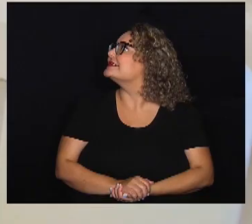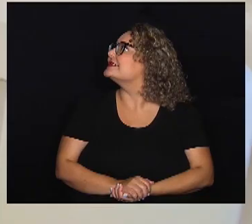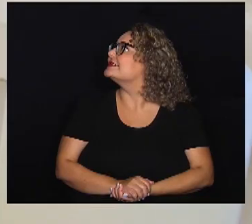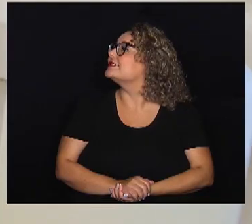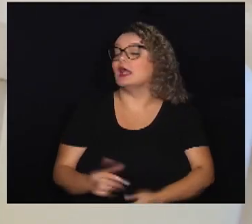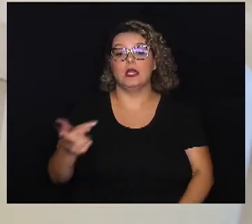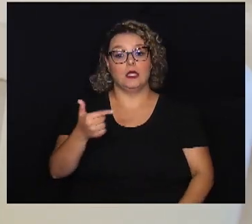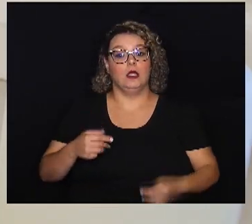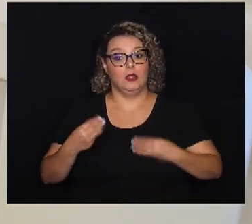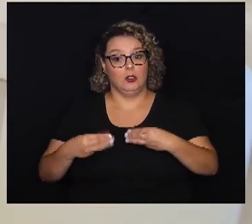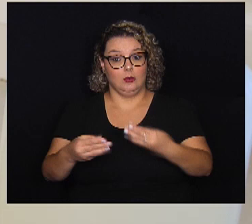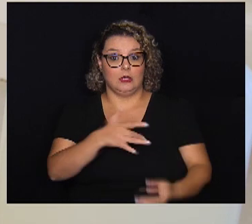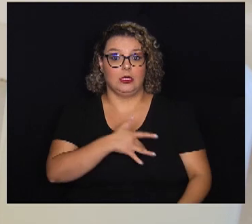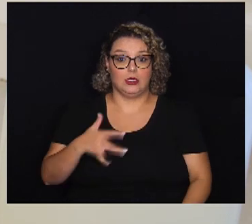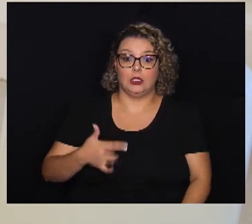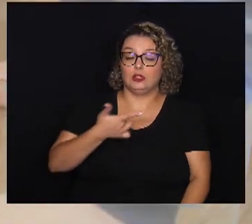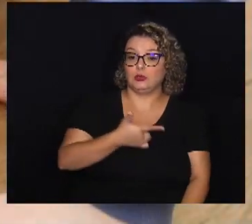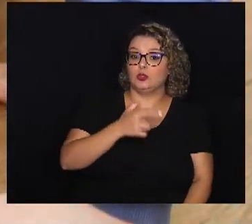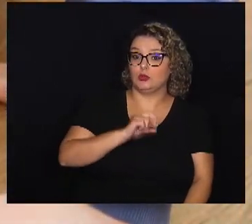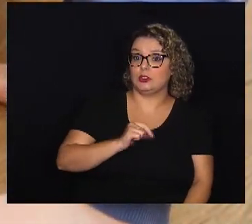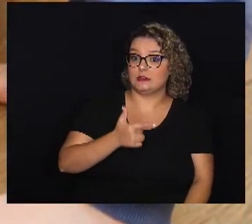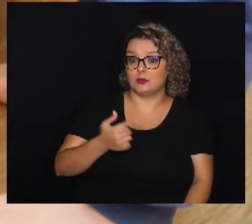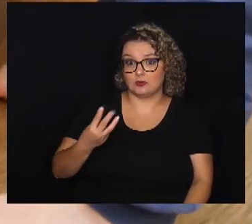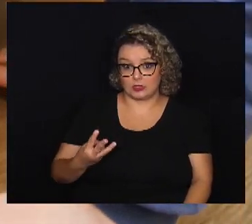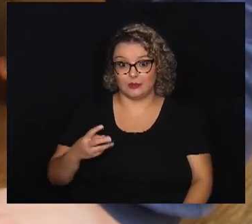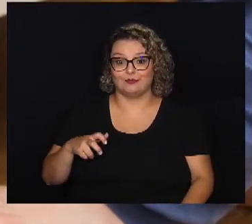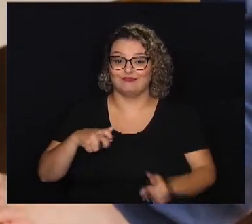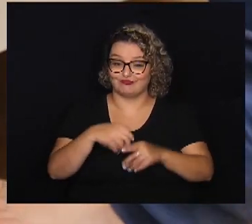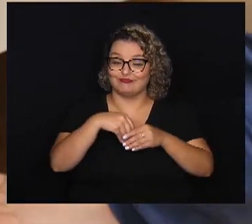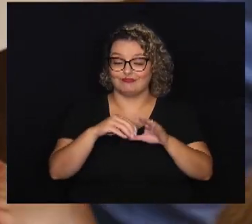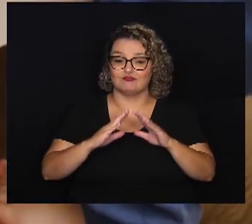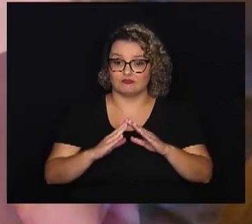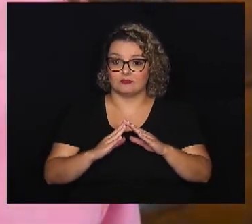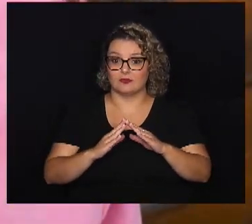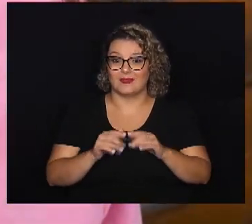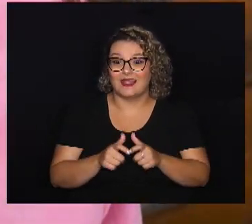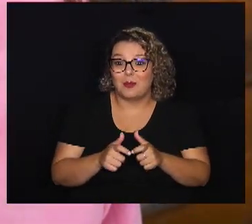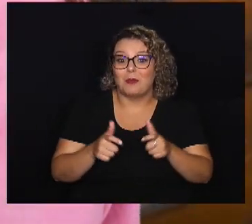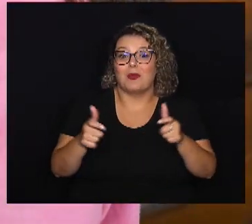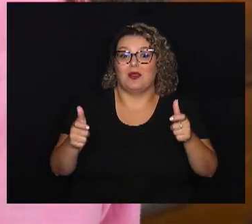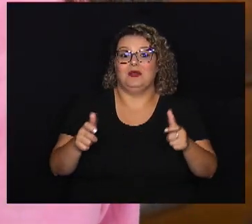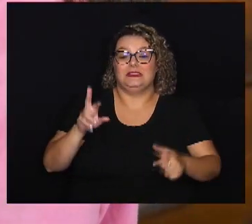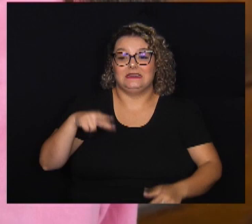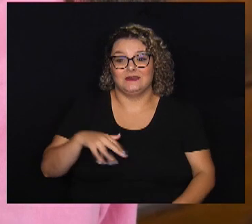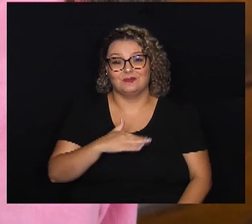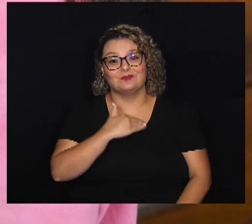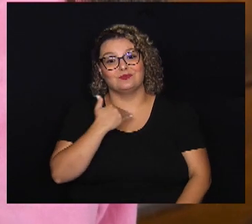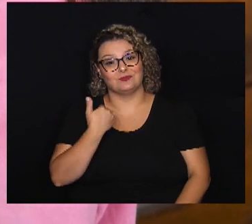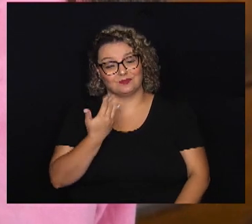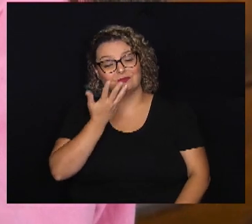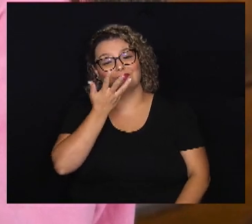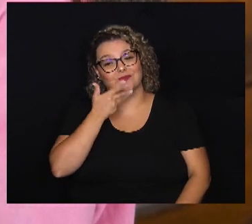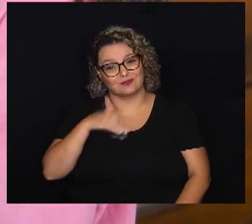Segundo o Ministério da Saúde, em 2023, os acidentes domésticos estiveram entre as maiores causas de mortes de